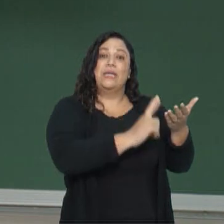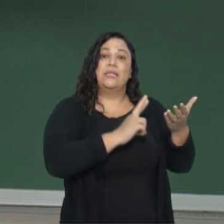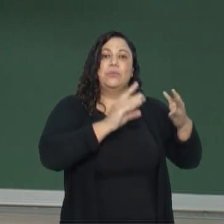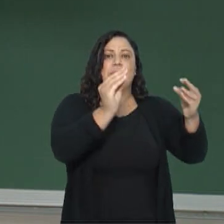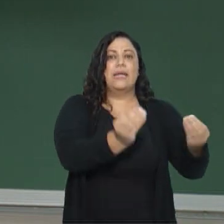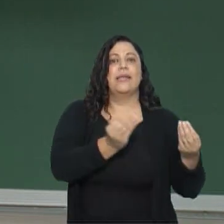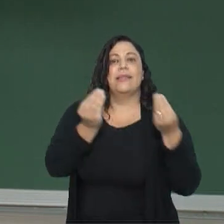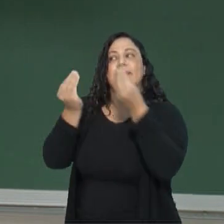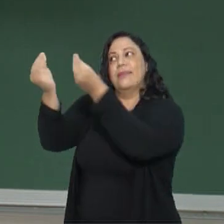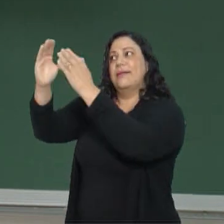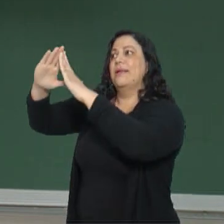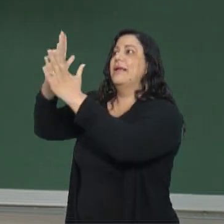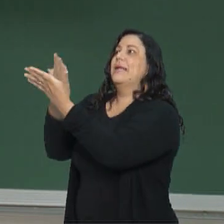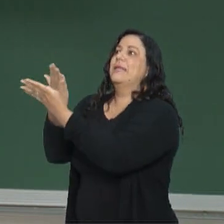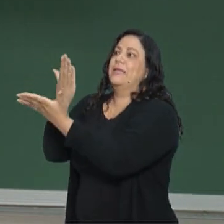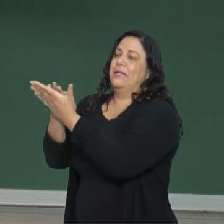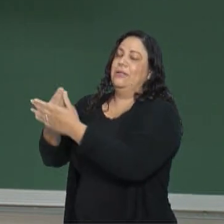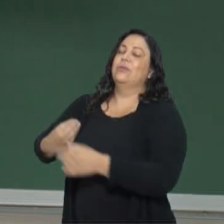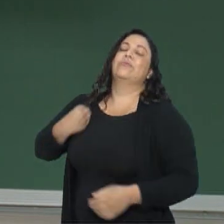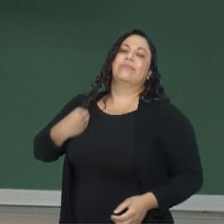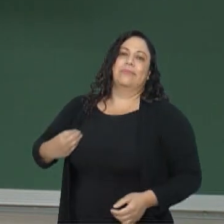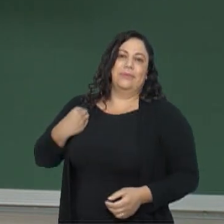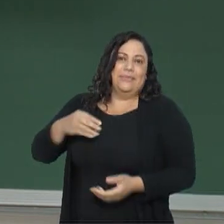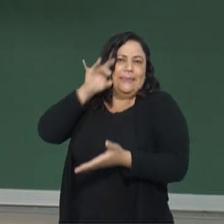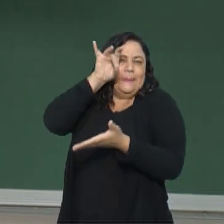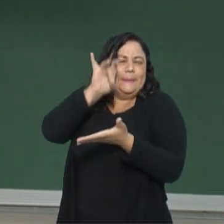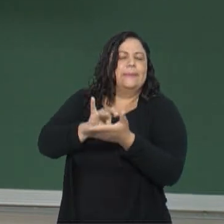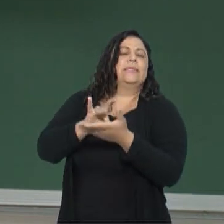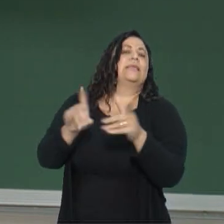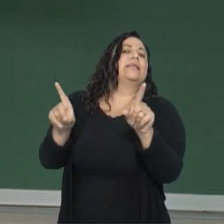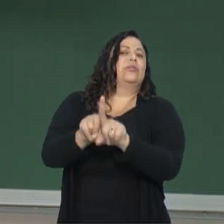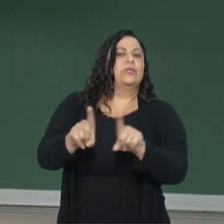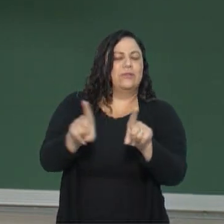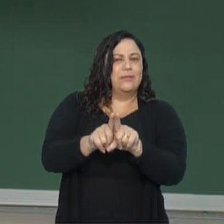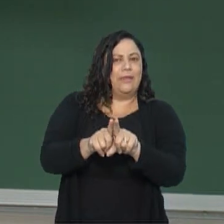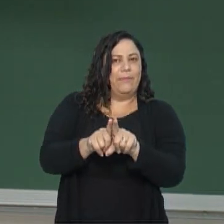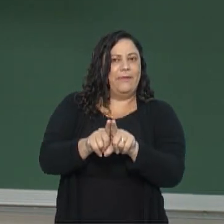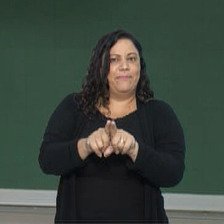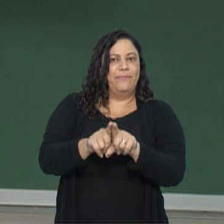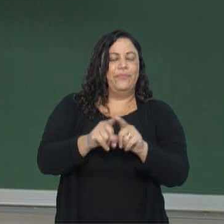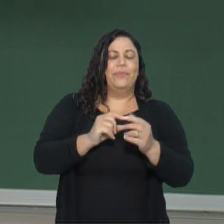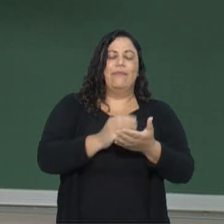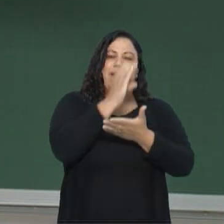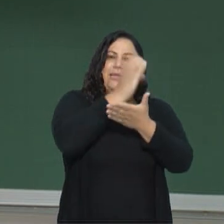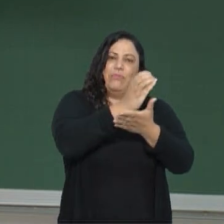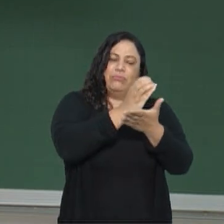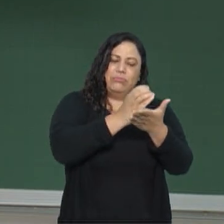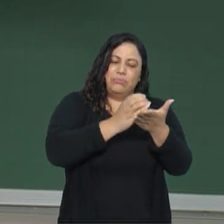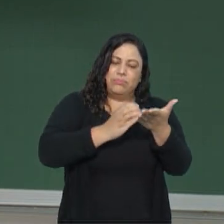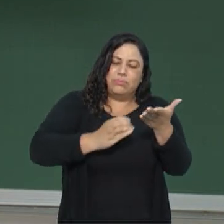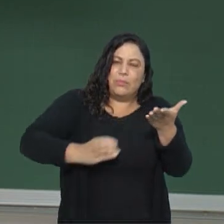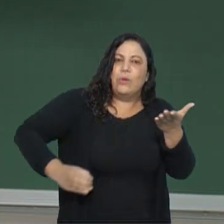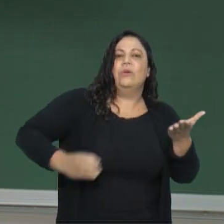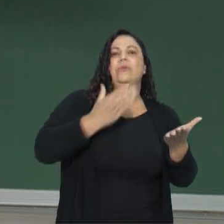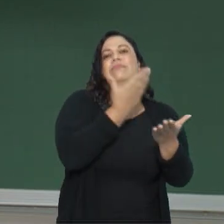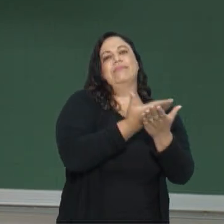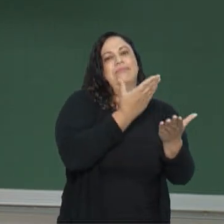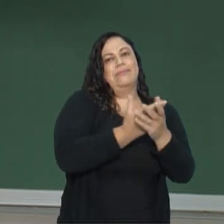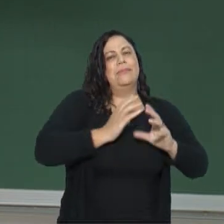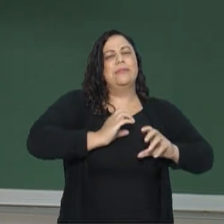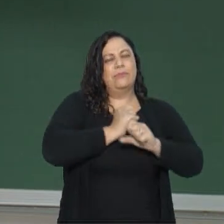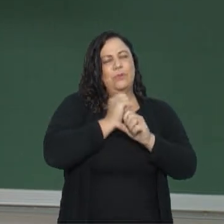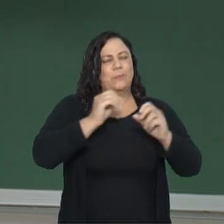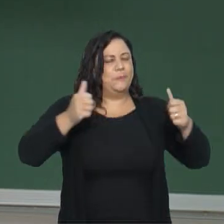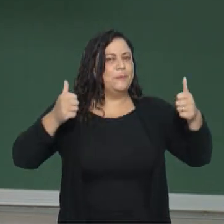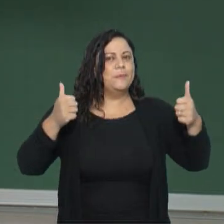escola e a sua presença também vai ser garantida, né? Você vai ter os registros do seu estudo, da sua nota. Para a